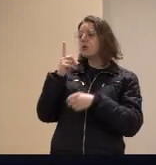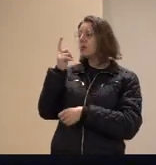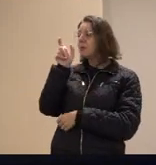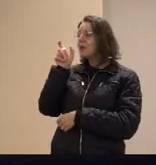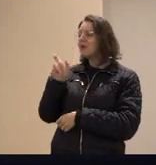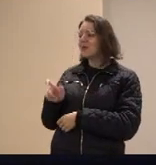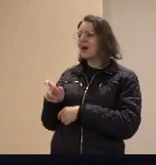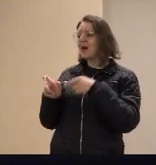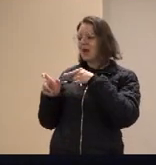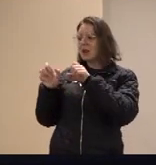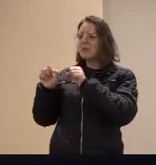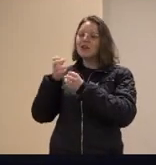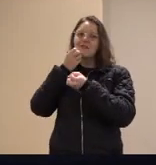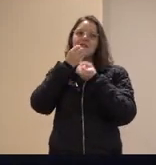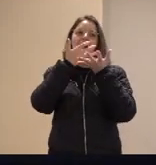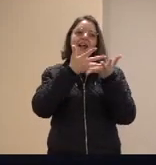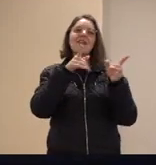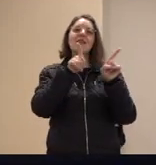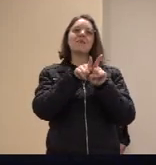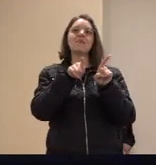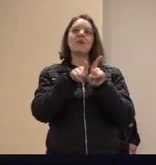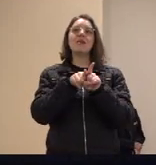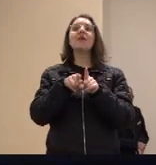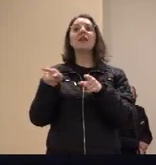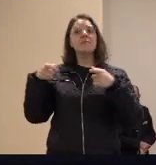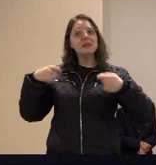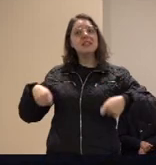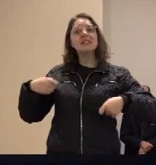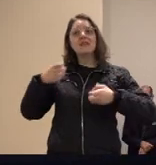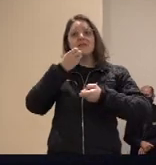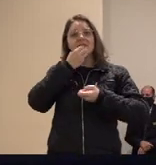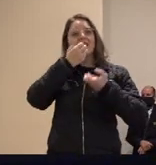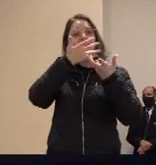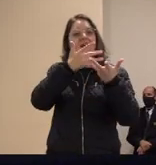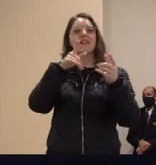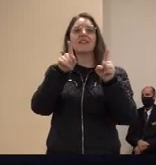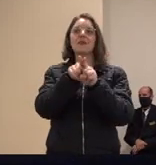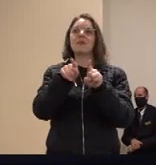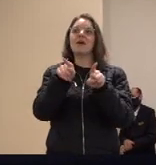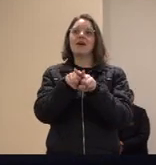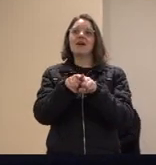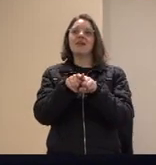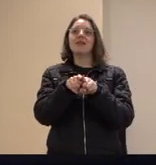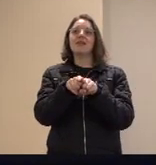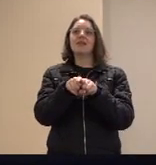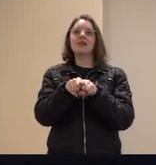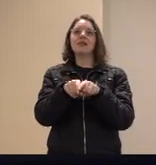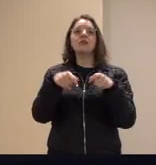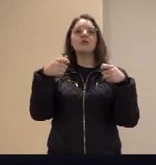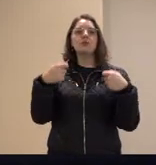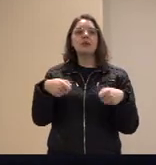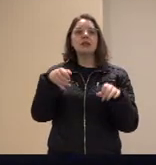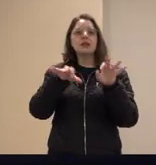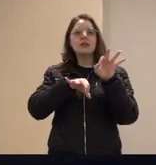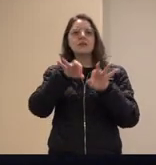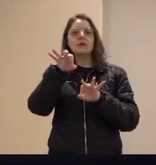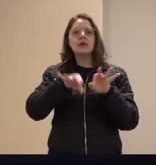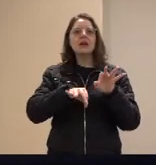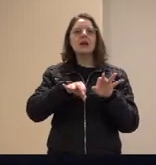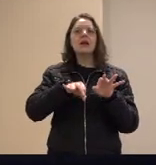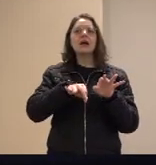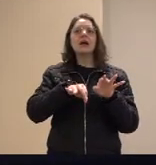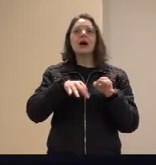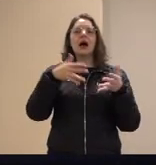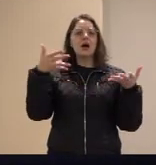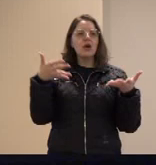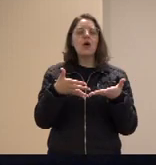pode falar também, que deve falar também. E isso tem que ser remarcado à exaustão neste